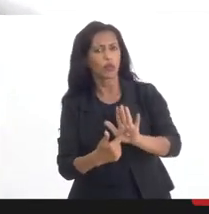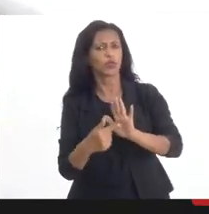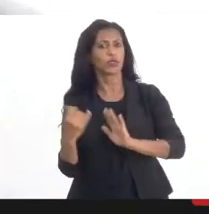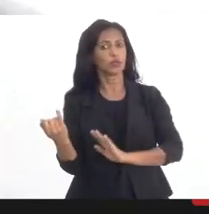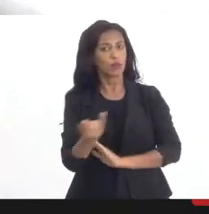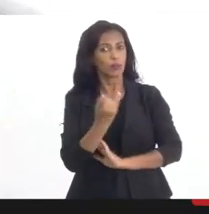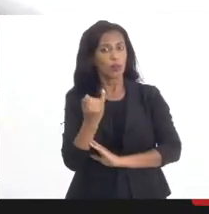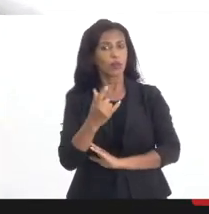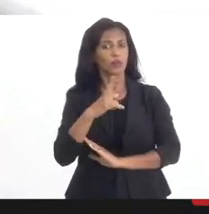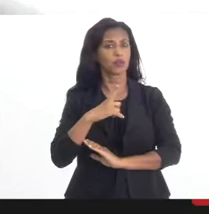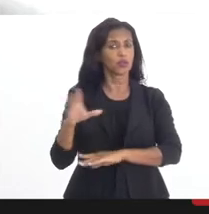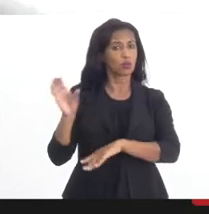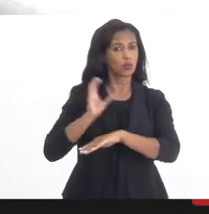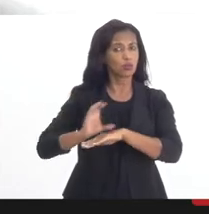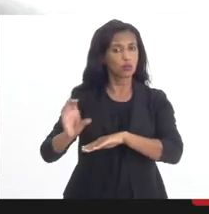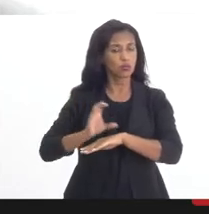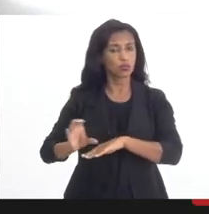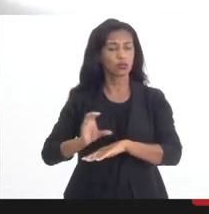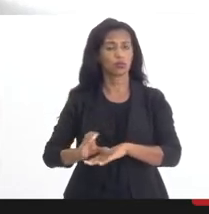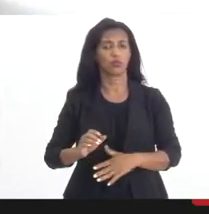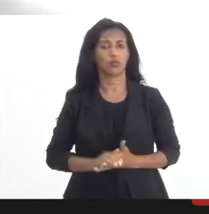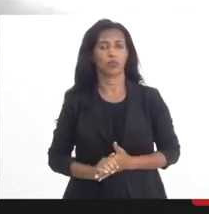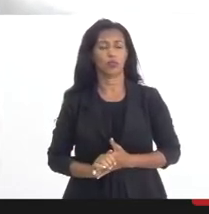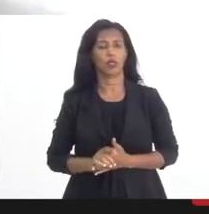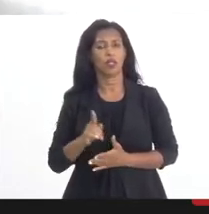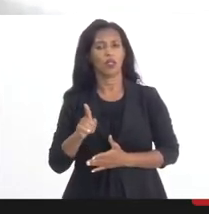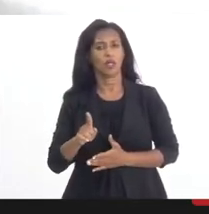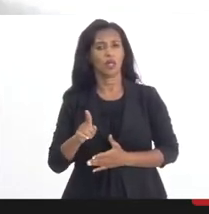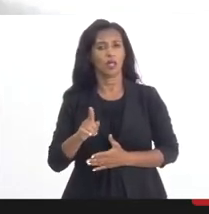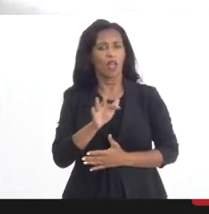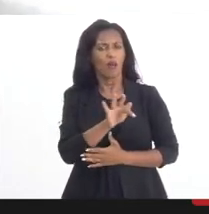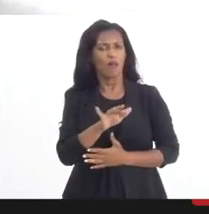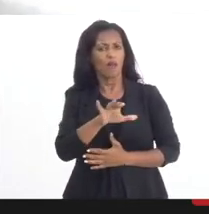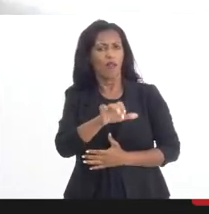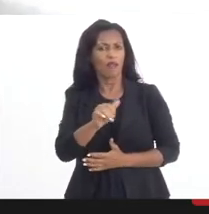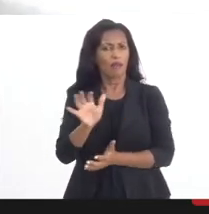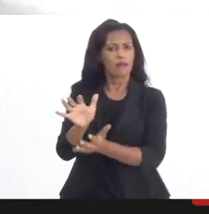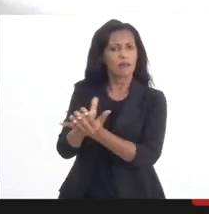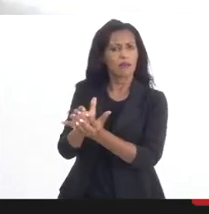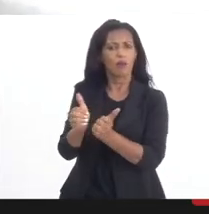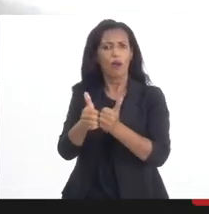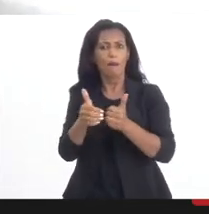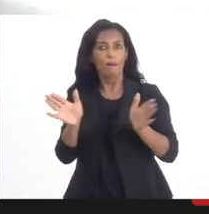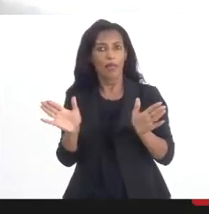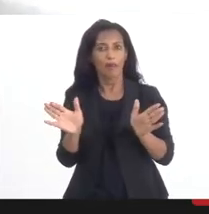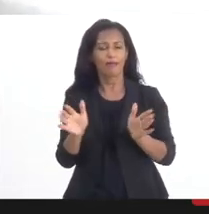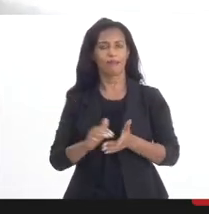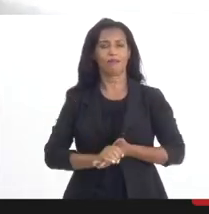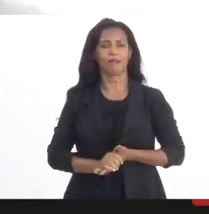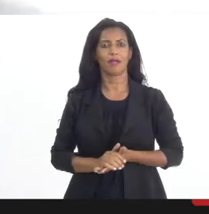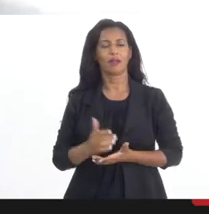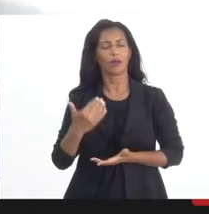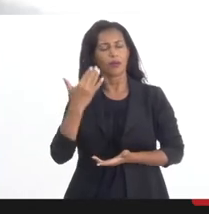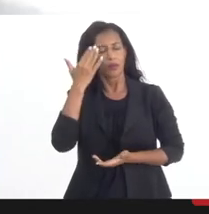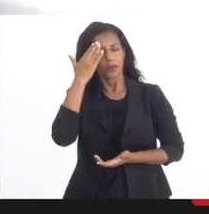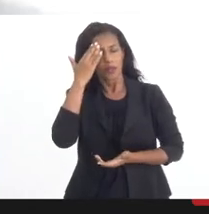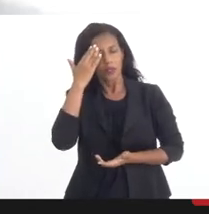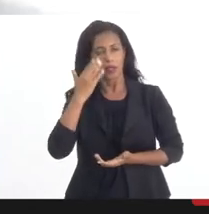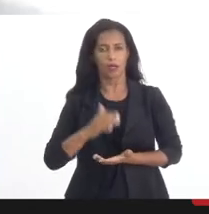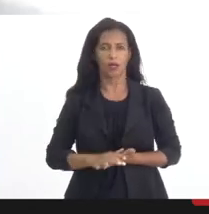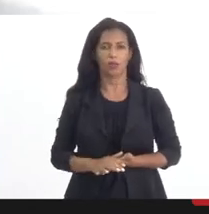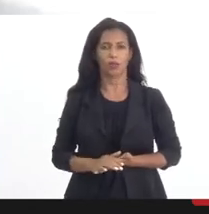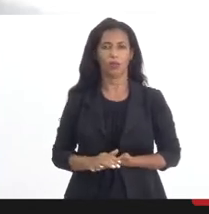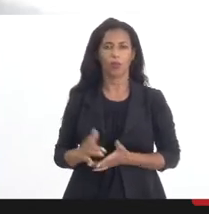os cursos e a unidade FATEC Santa Cruz aberta. Então, eu entendo que são